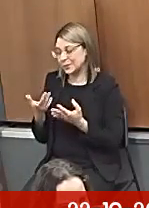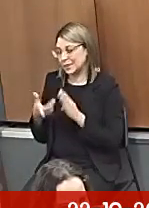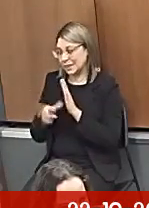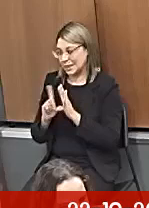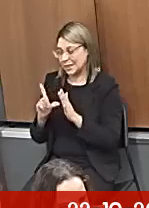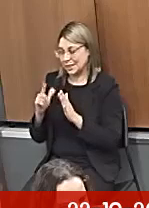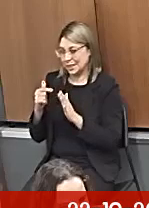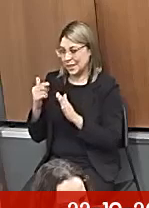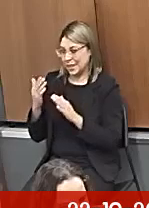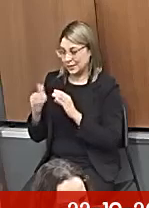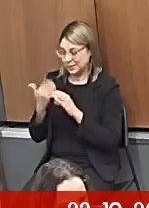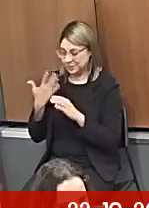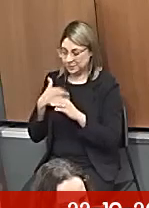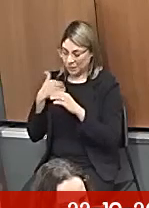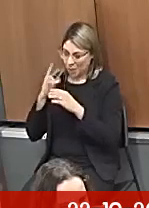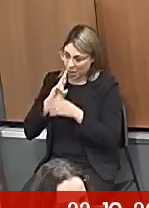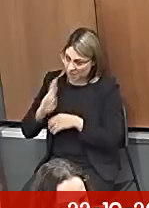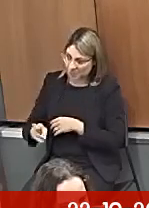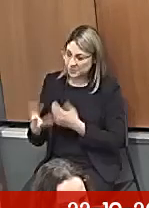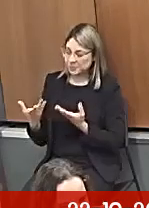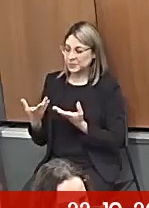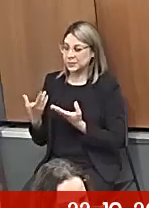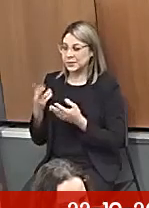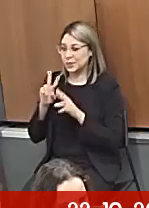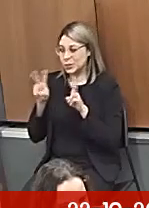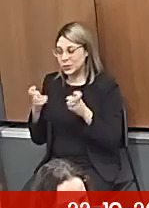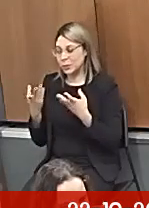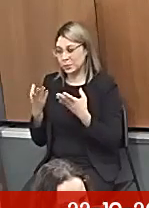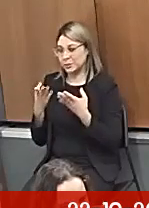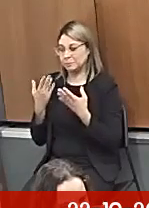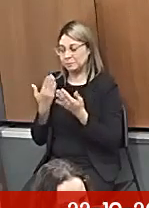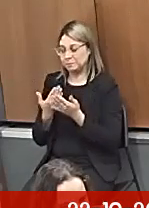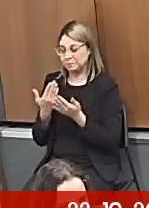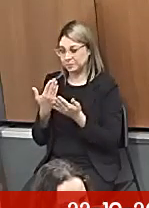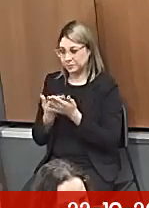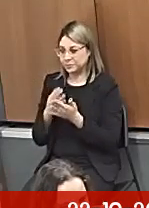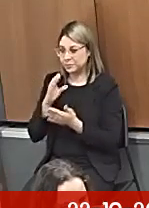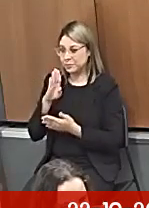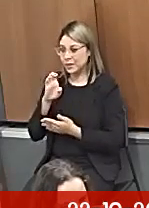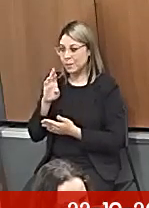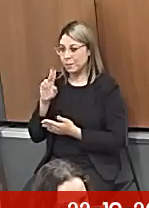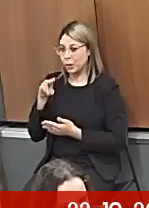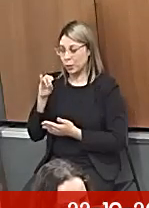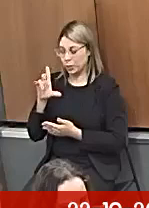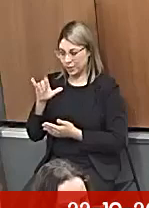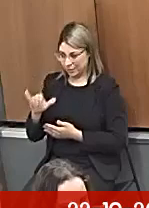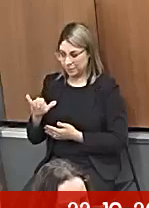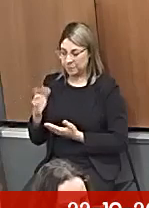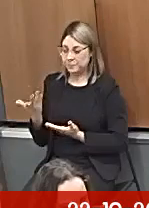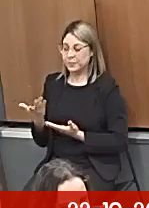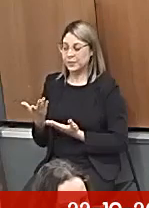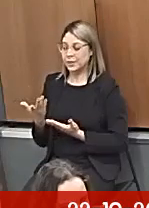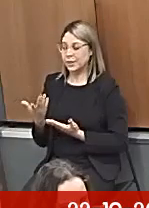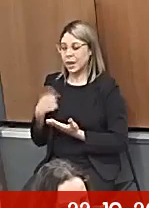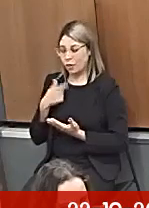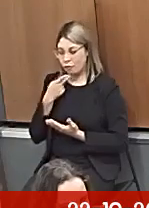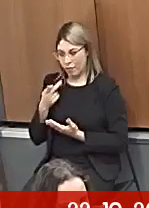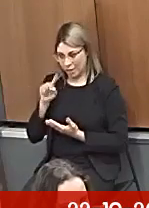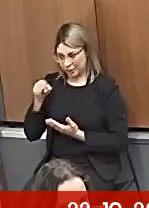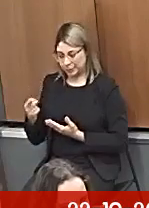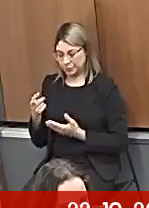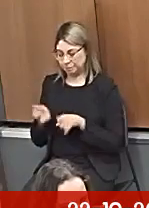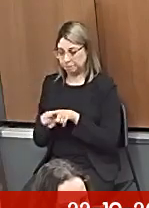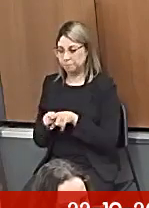e-mail para ela, colocando toda essa questão da legislação em relação ao Colégio Bertolli. E eu vou voltar nessa fala um pouco